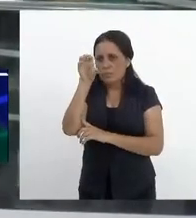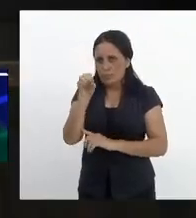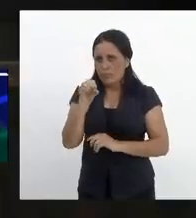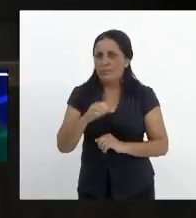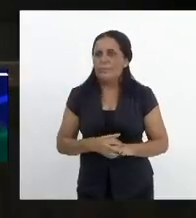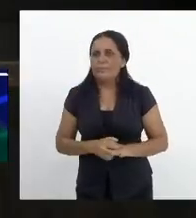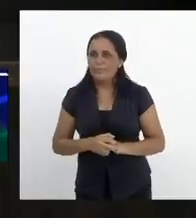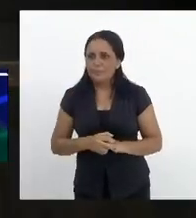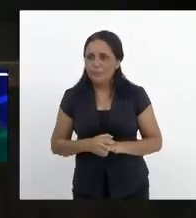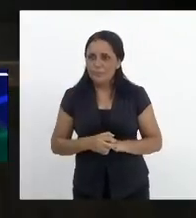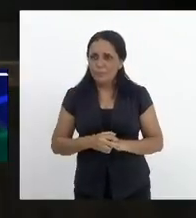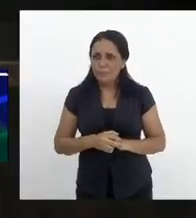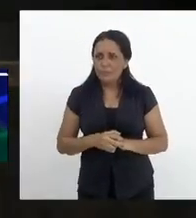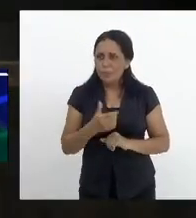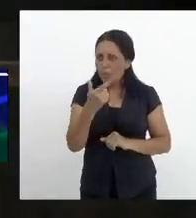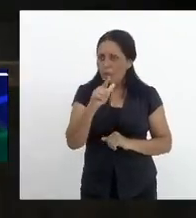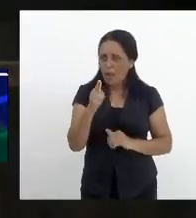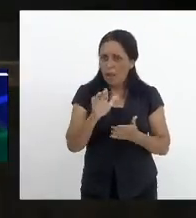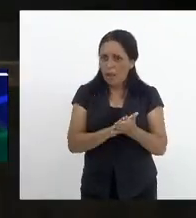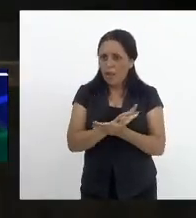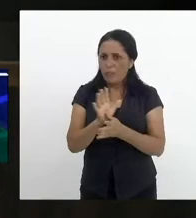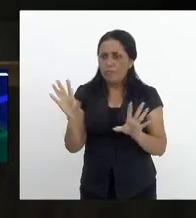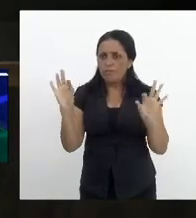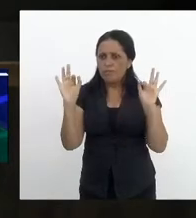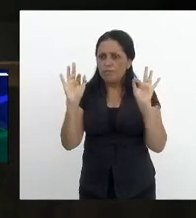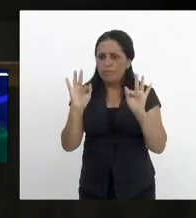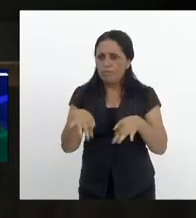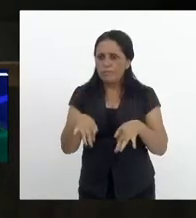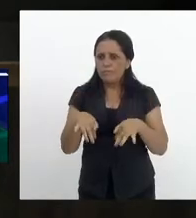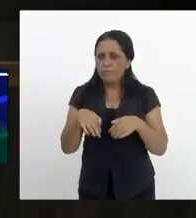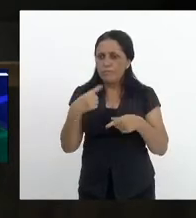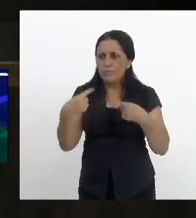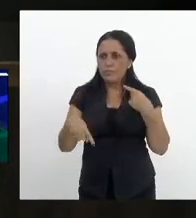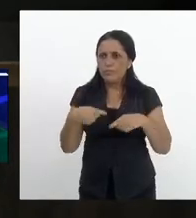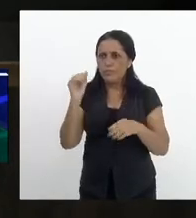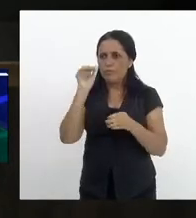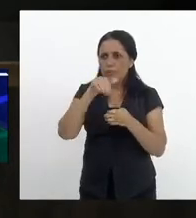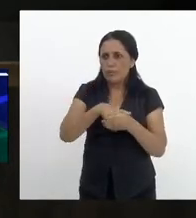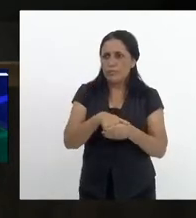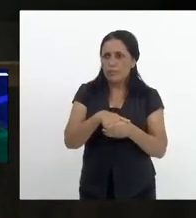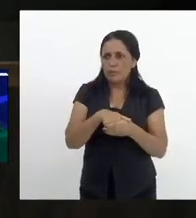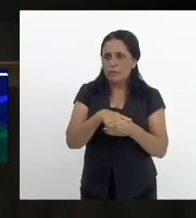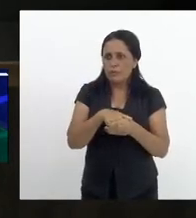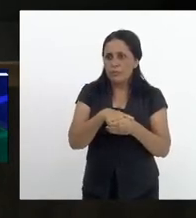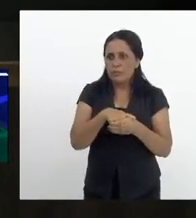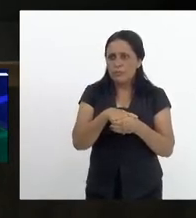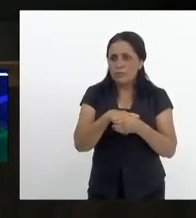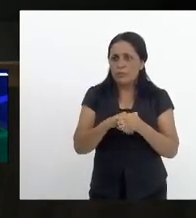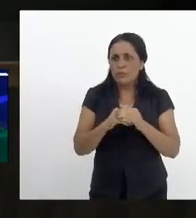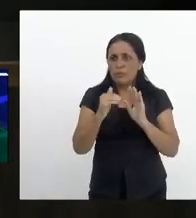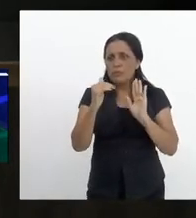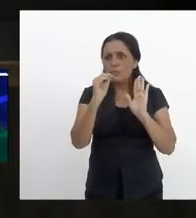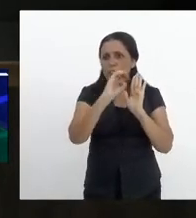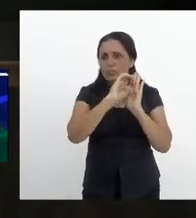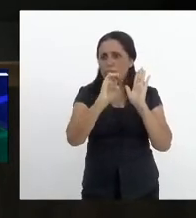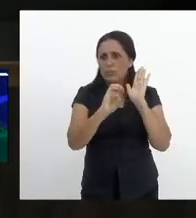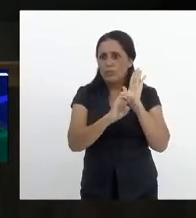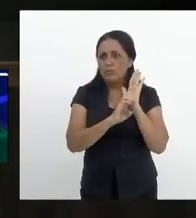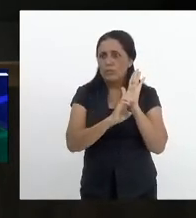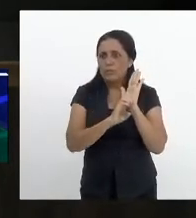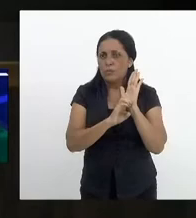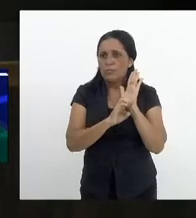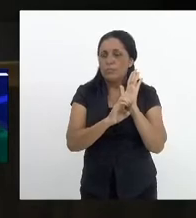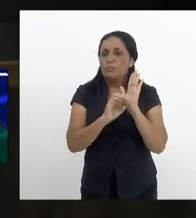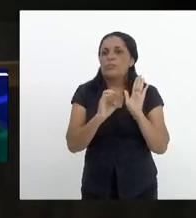Não havendo quem queira discutir, encerrada a discussão, em votação a emenda de redação. Senhores que aprovam, manifestam, estão aprovados. Em votação,